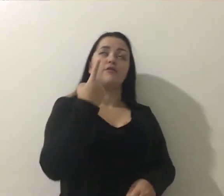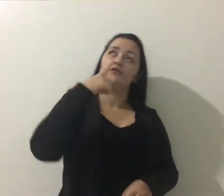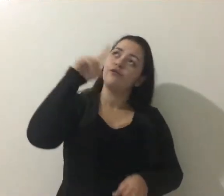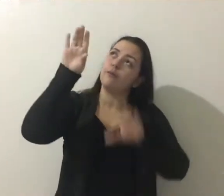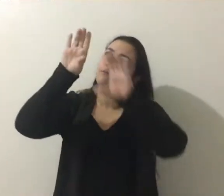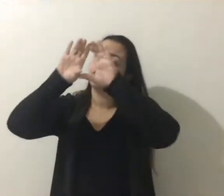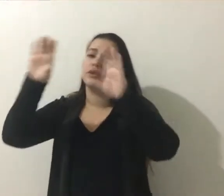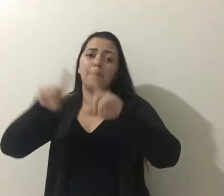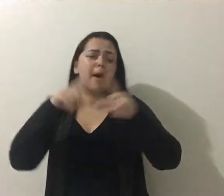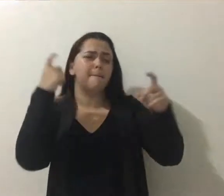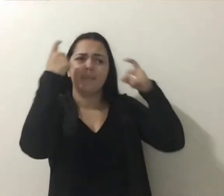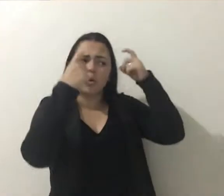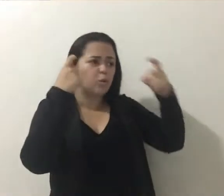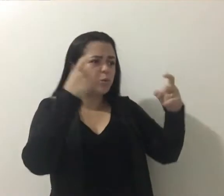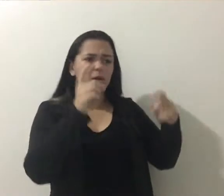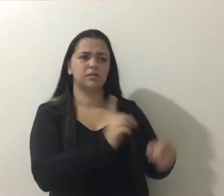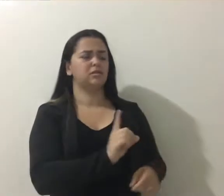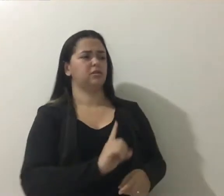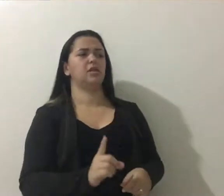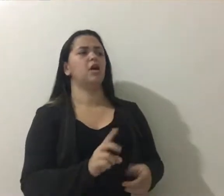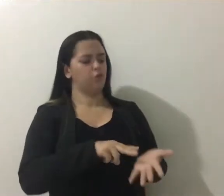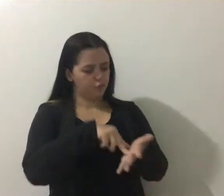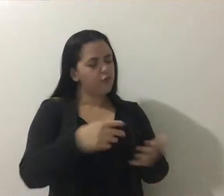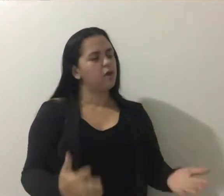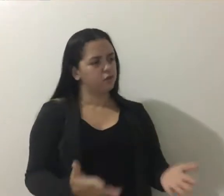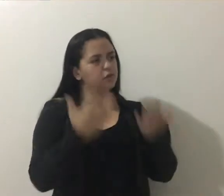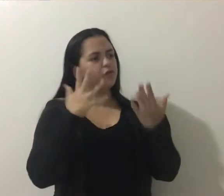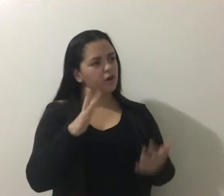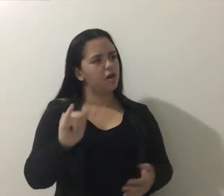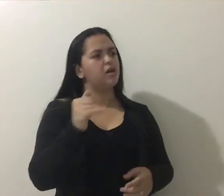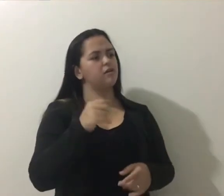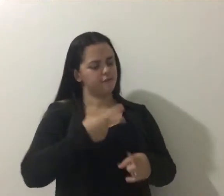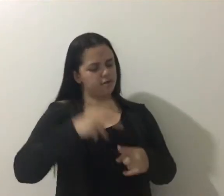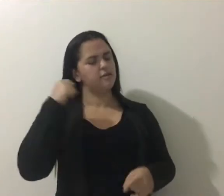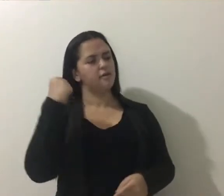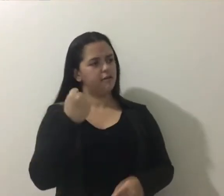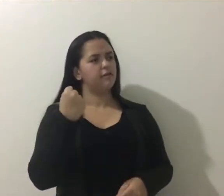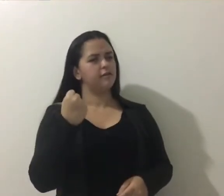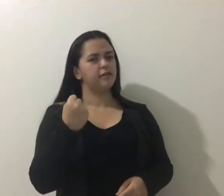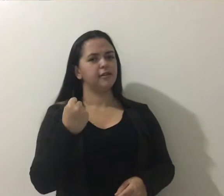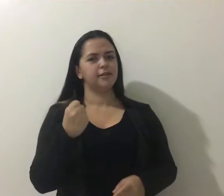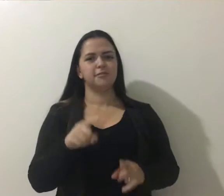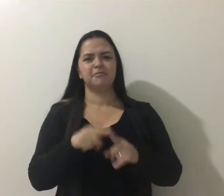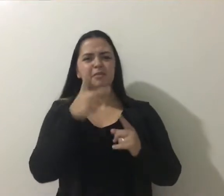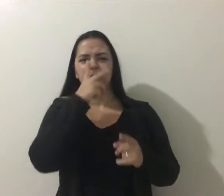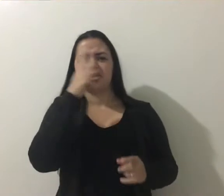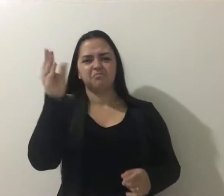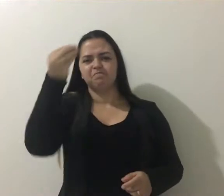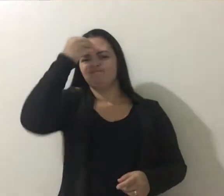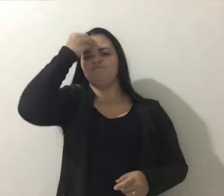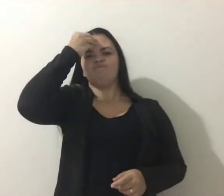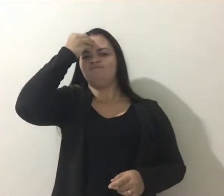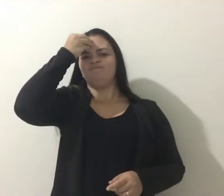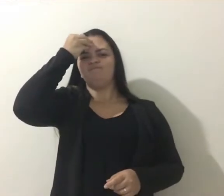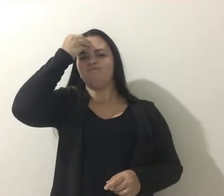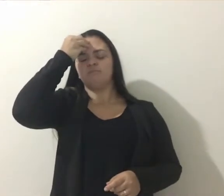se preocupe, eu ressuscitarei, eu vou vencer. Mas isso não entrava na mente deles. Os